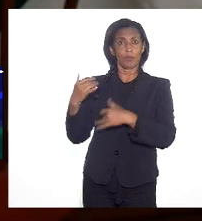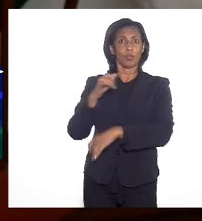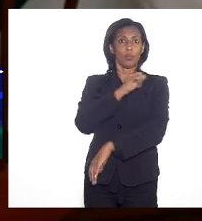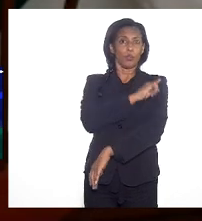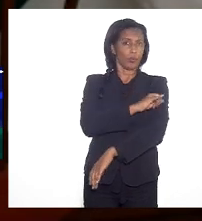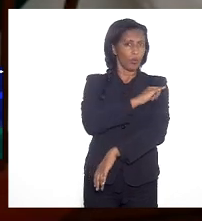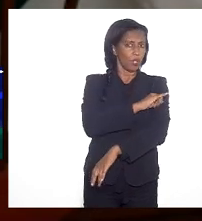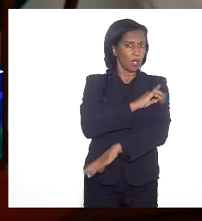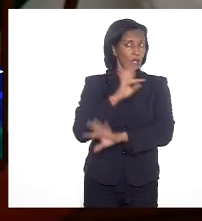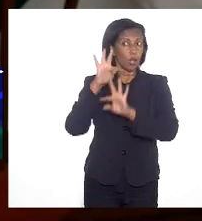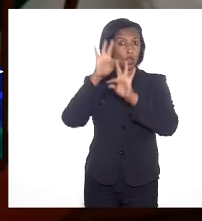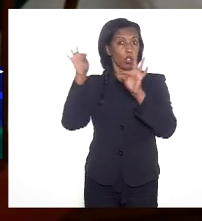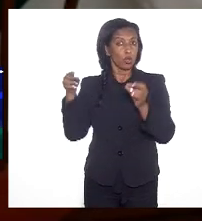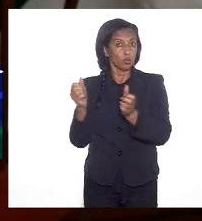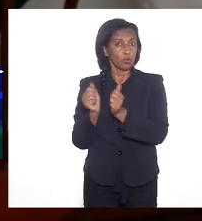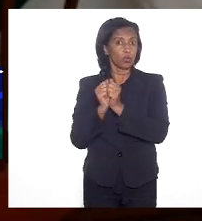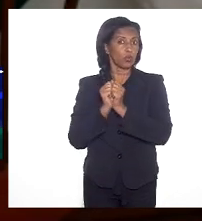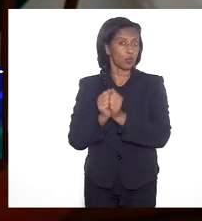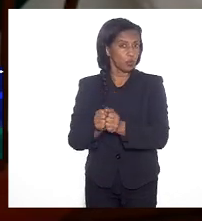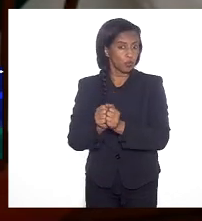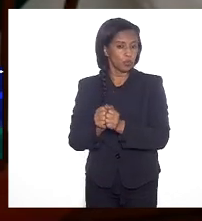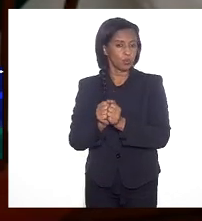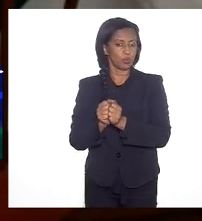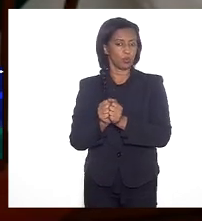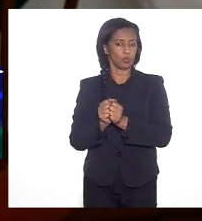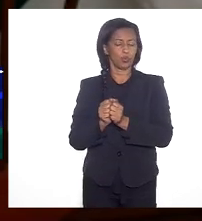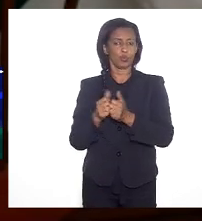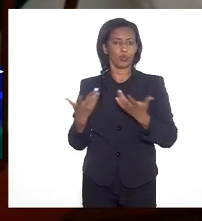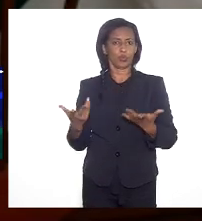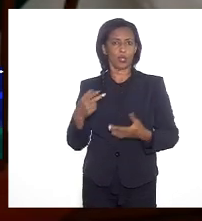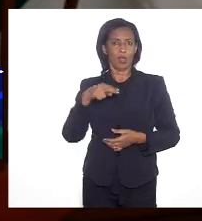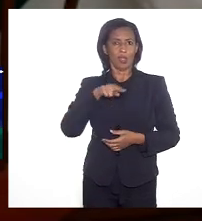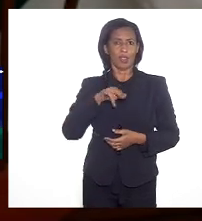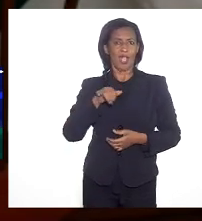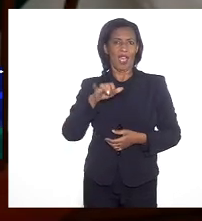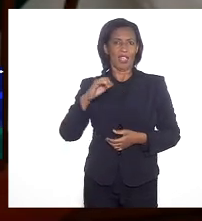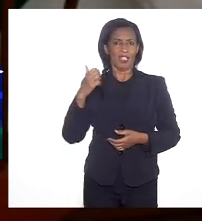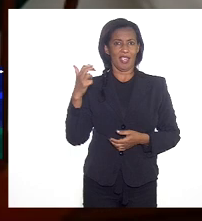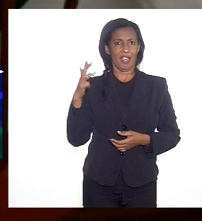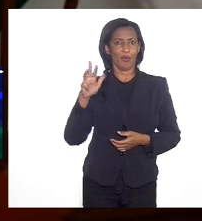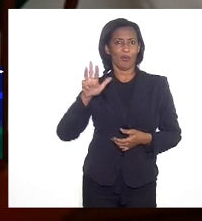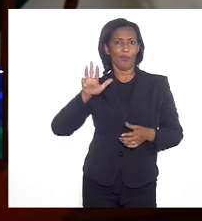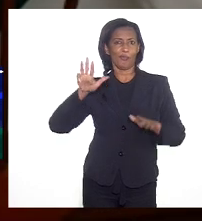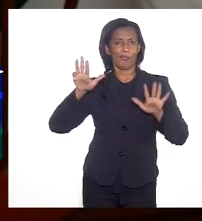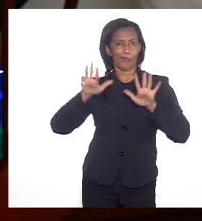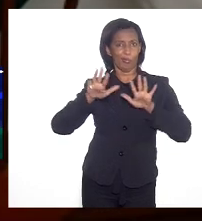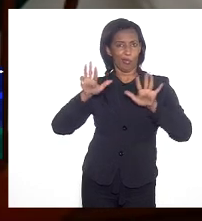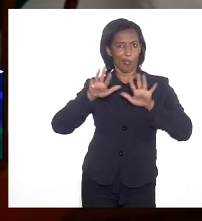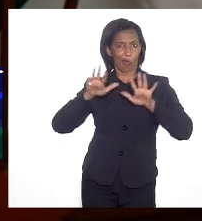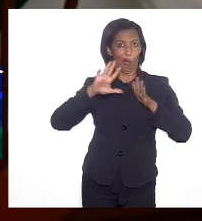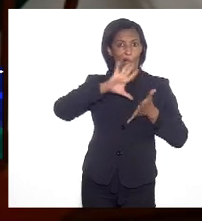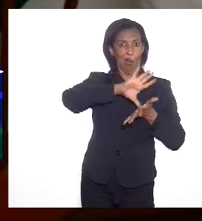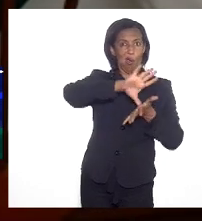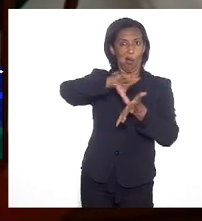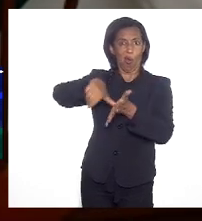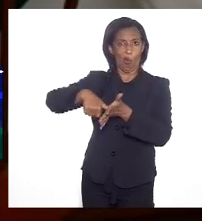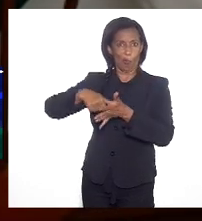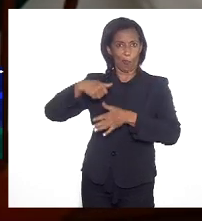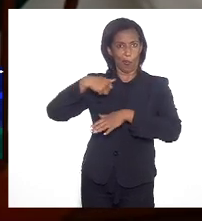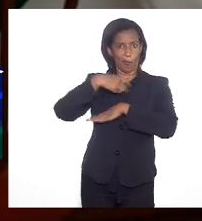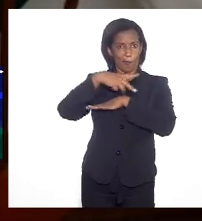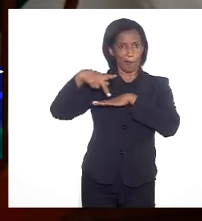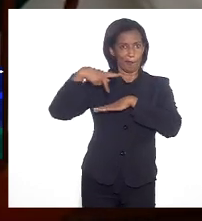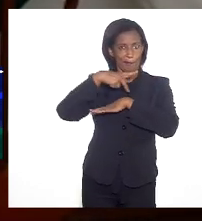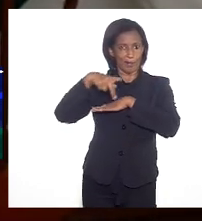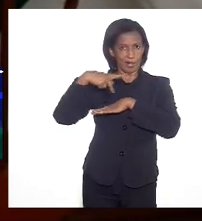de todo mundo junto, do Nine, do Nine ao Nove Dedos, aquele que roubou o país inteiro, voltando para